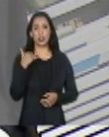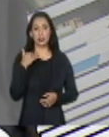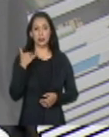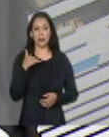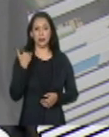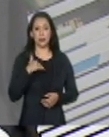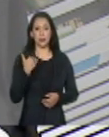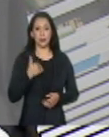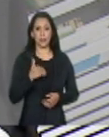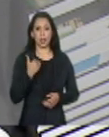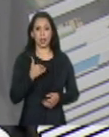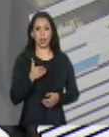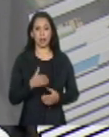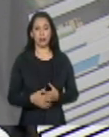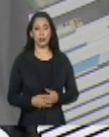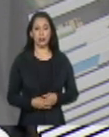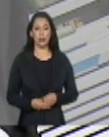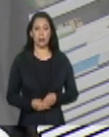prisão dita